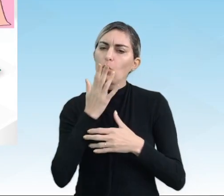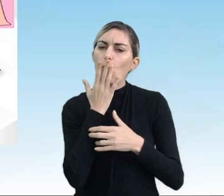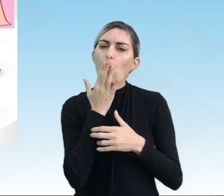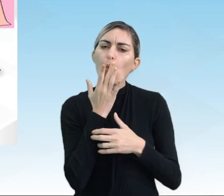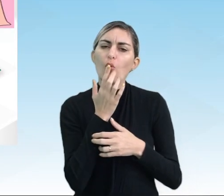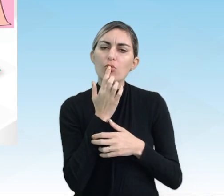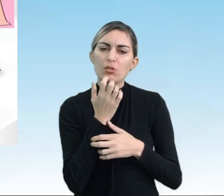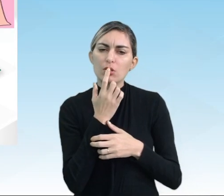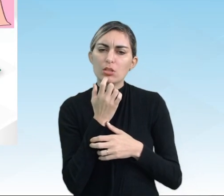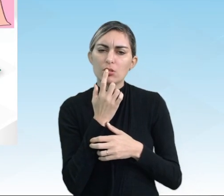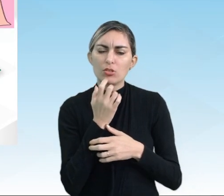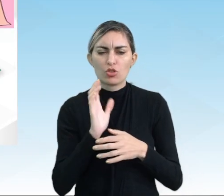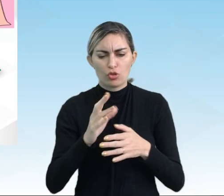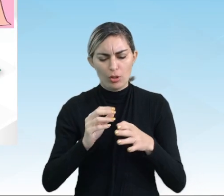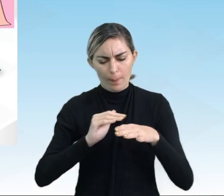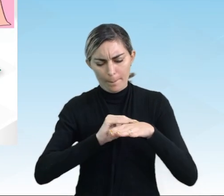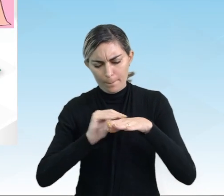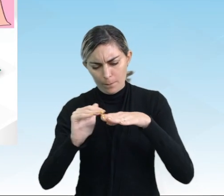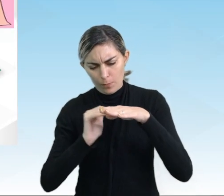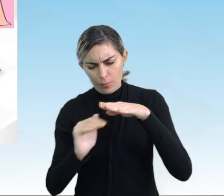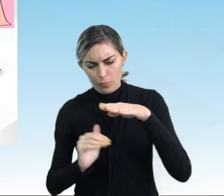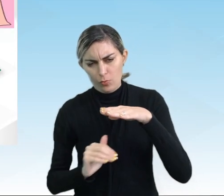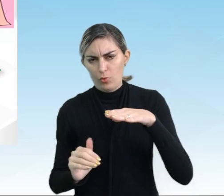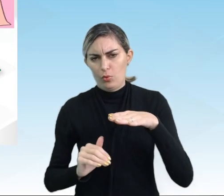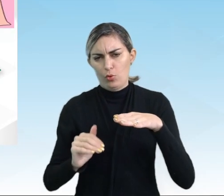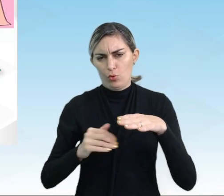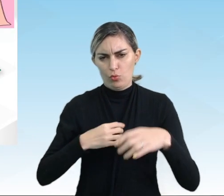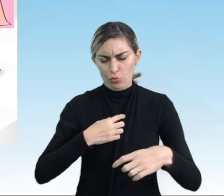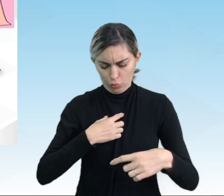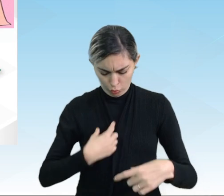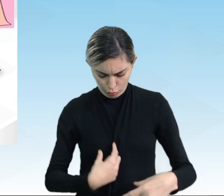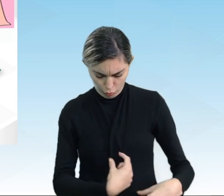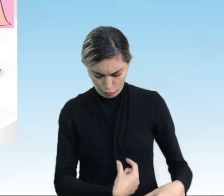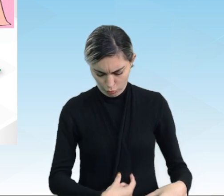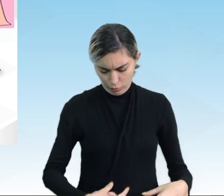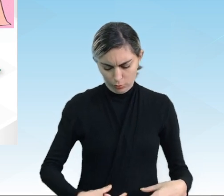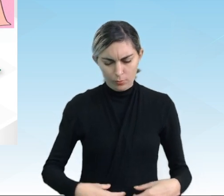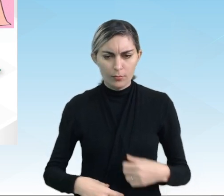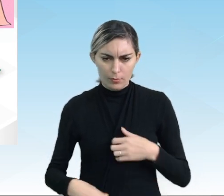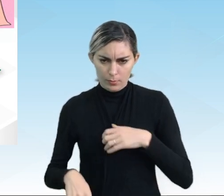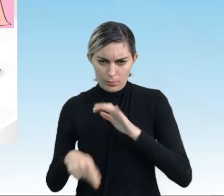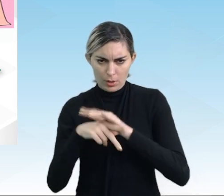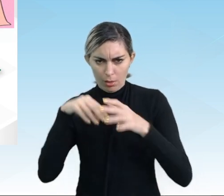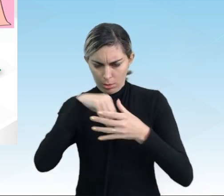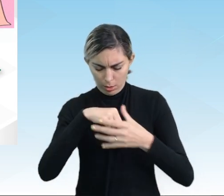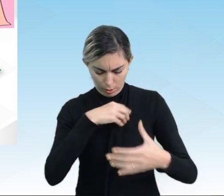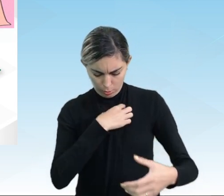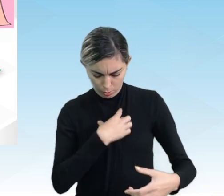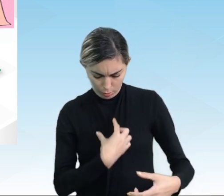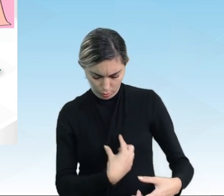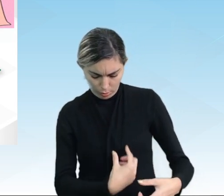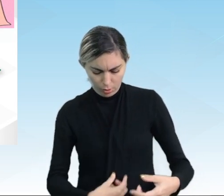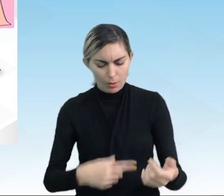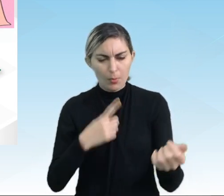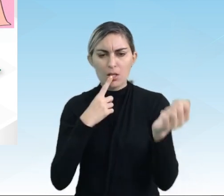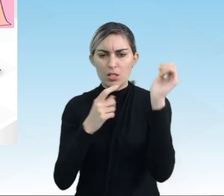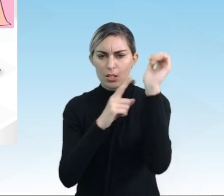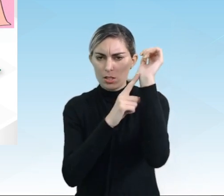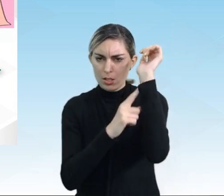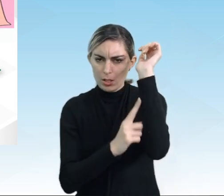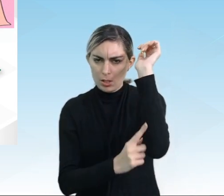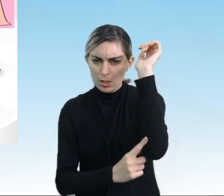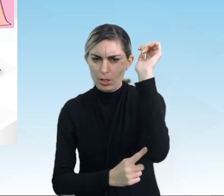vermelha. Já os músculos da parede do tubo digestivo, ou seja, também dos vasos sanguíneos,